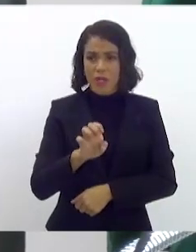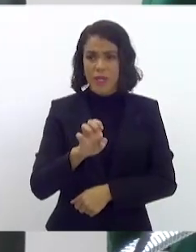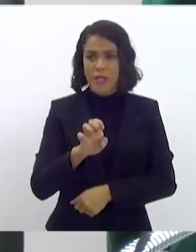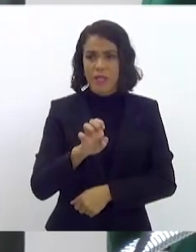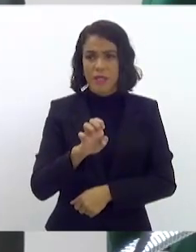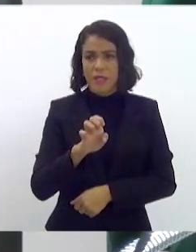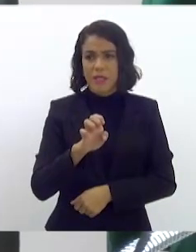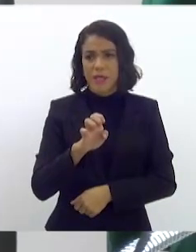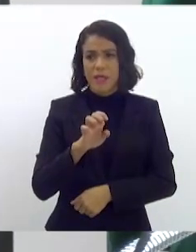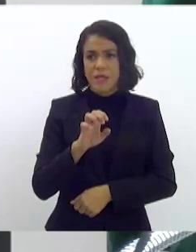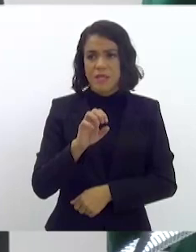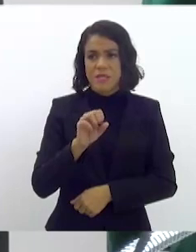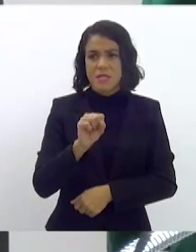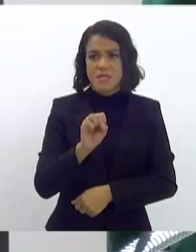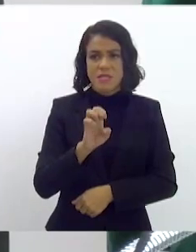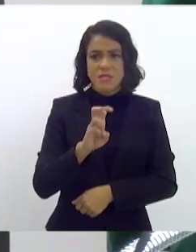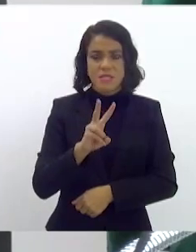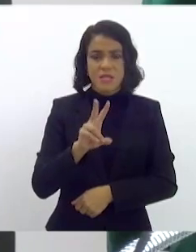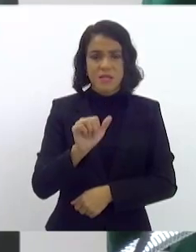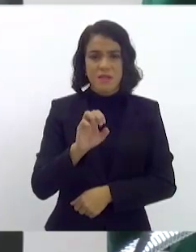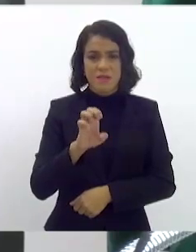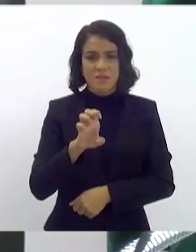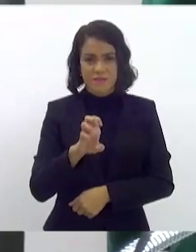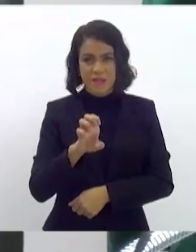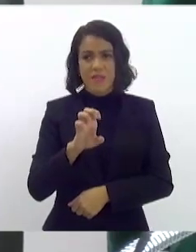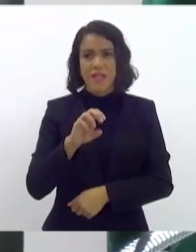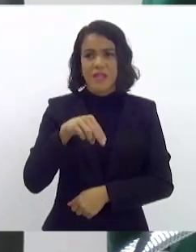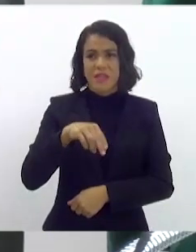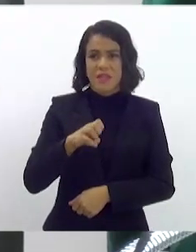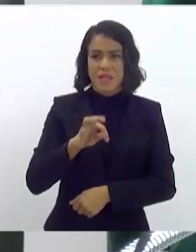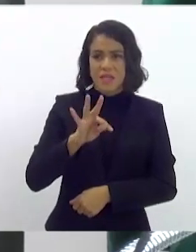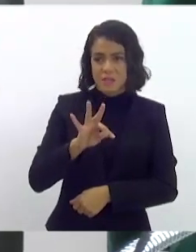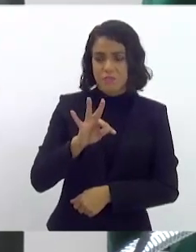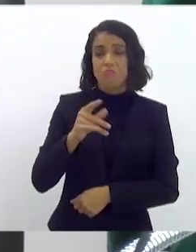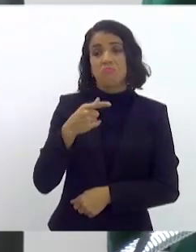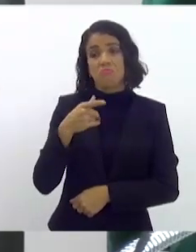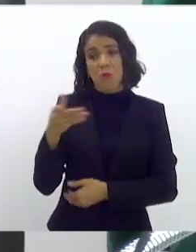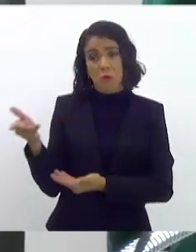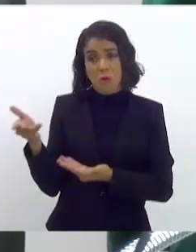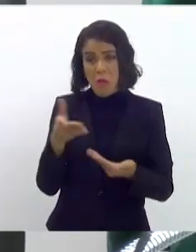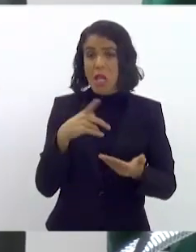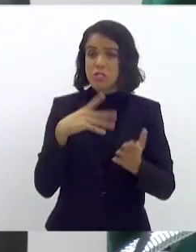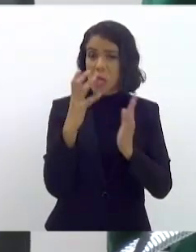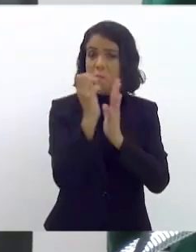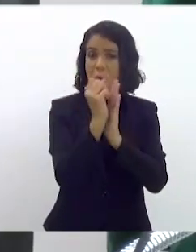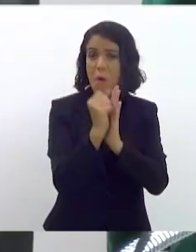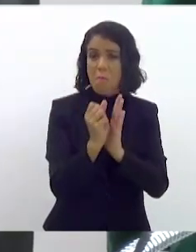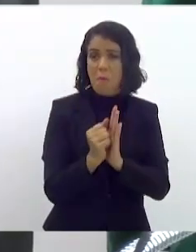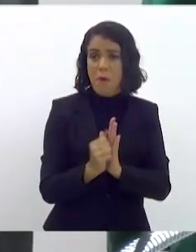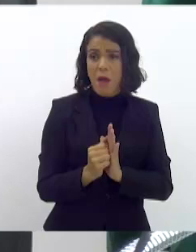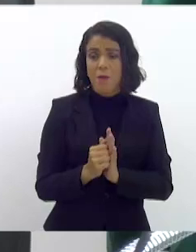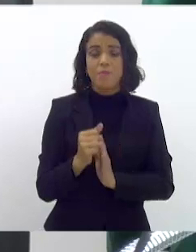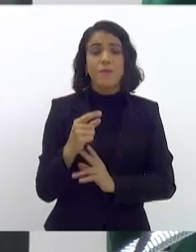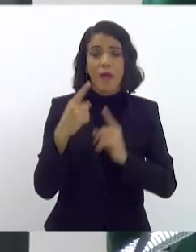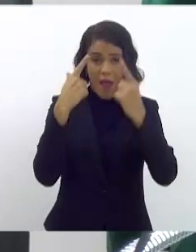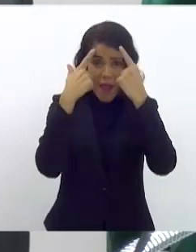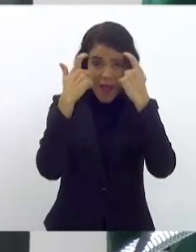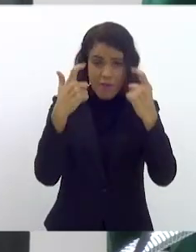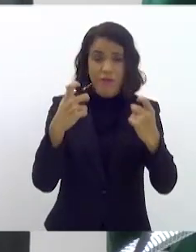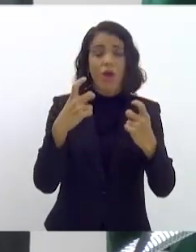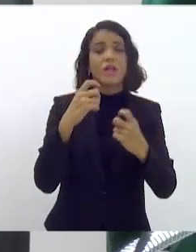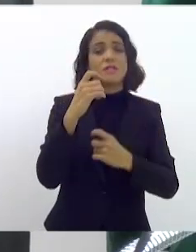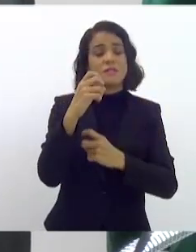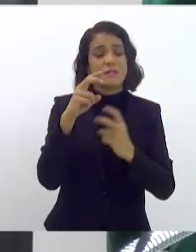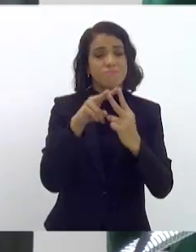SaverNet, e no final eu vou querer ver se a gente pode chamar, que eles possuem muitos dados a respeito disso. Tá? A violência cibernética assume